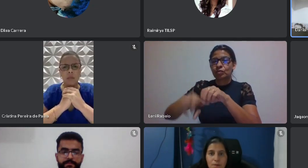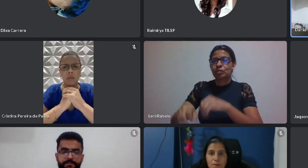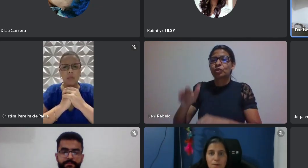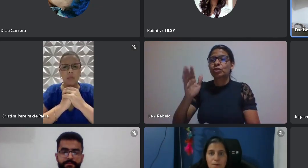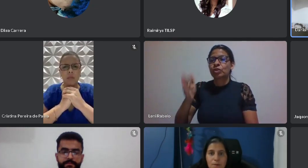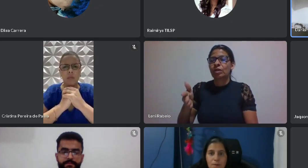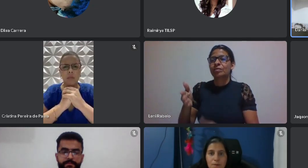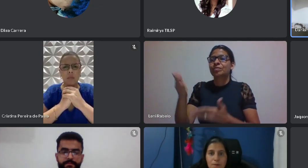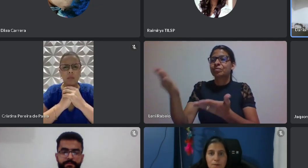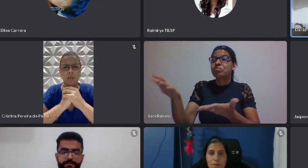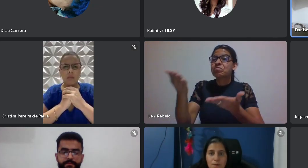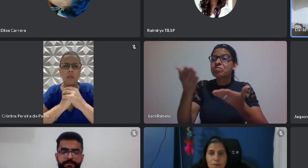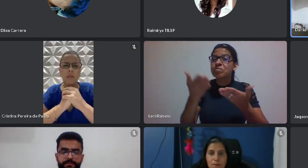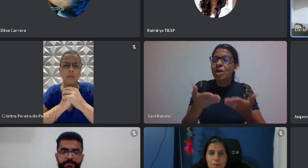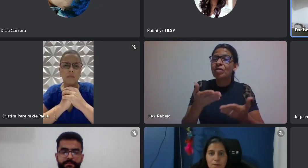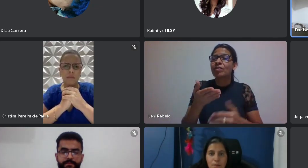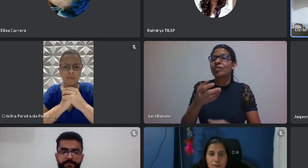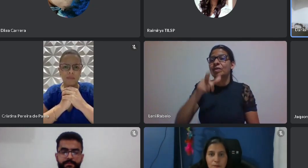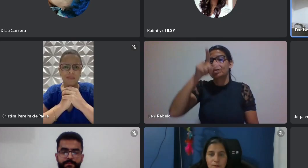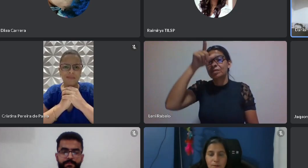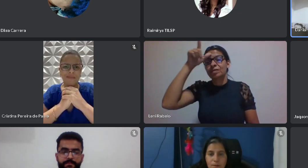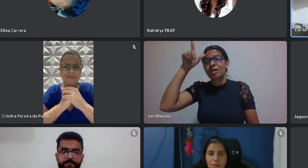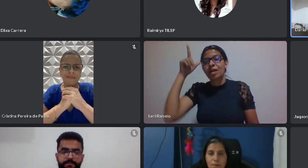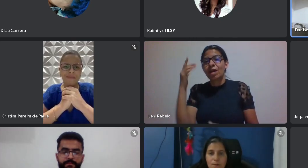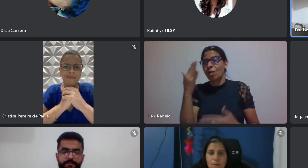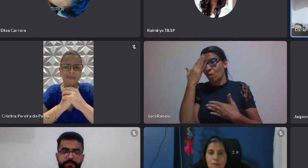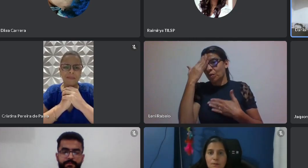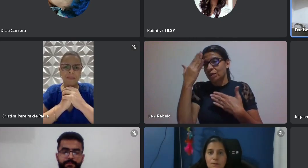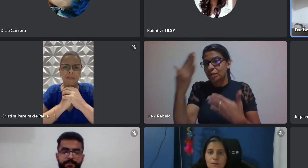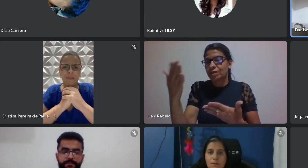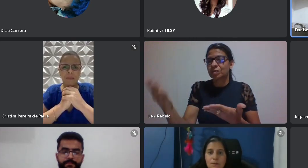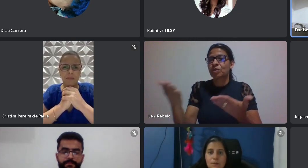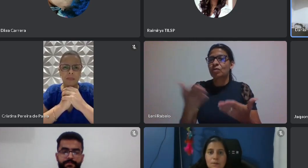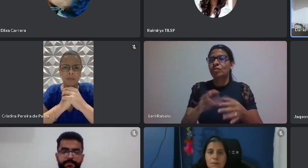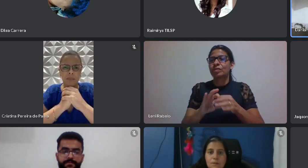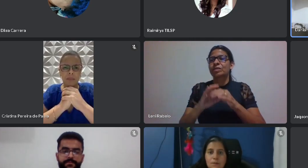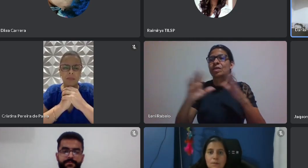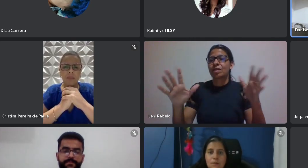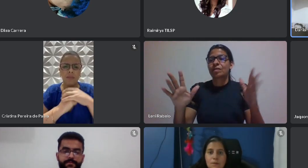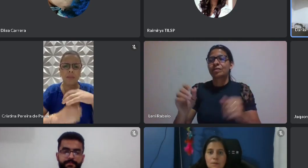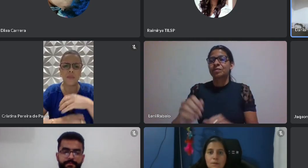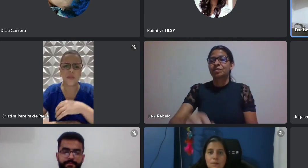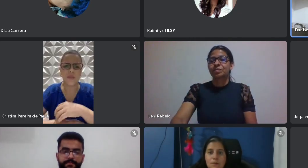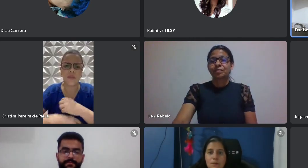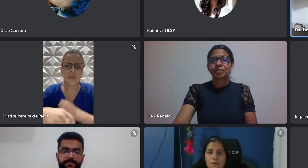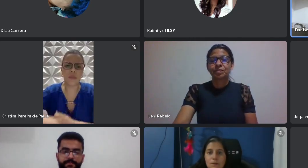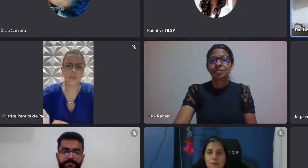Léo, bem-vindo, obrigada pelo convite e fique à vontade.